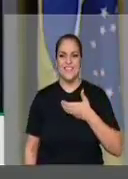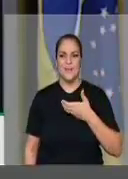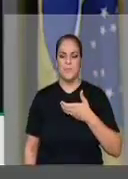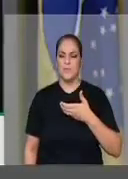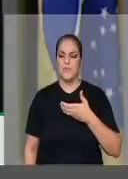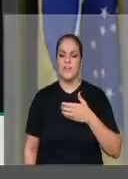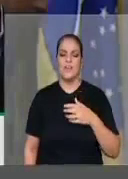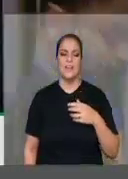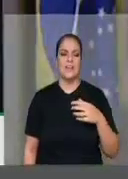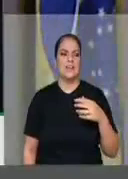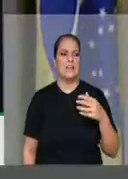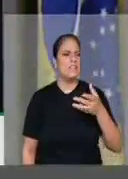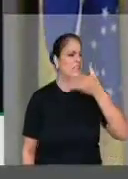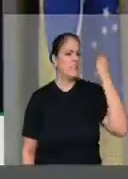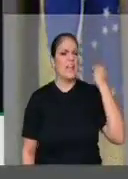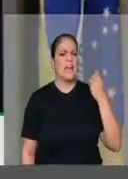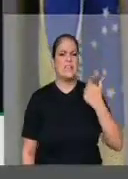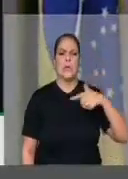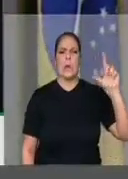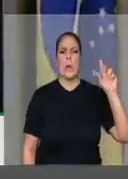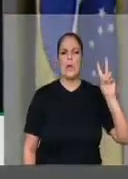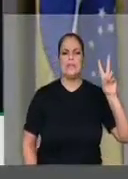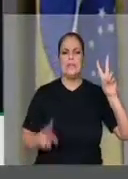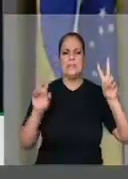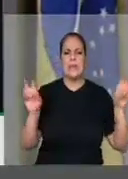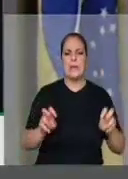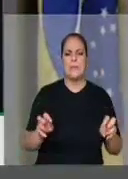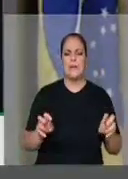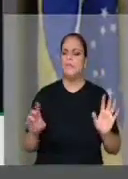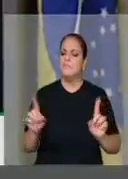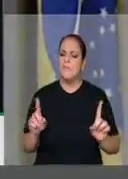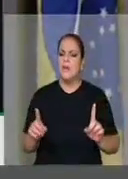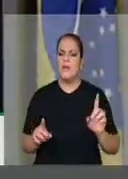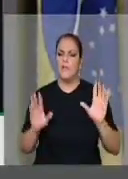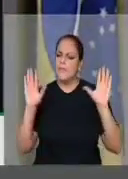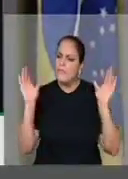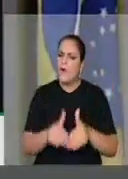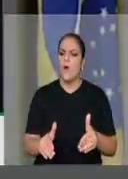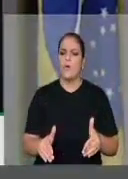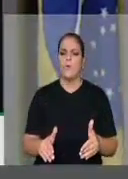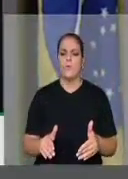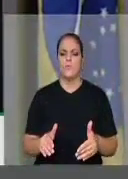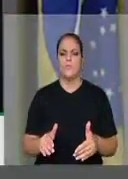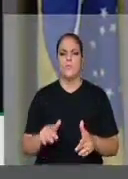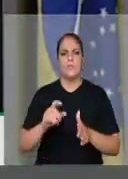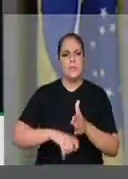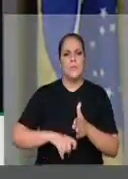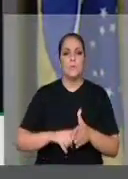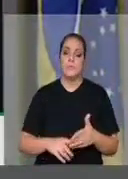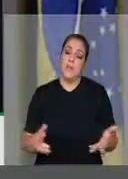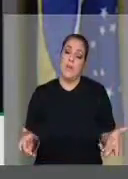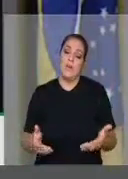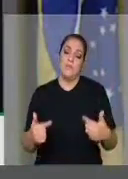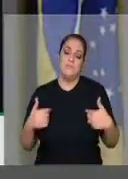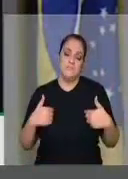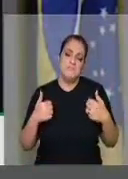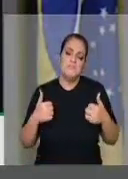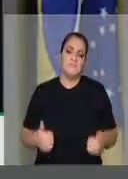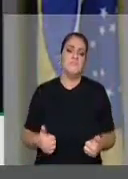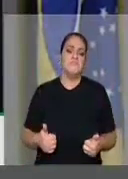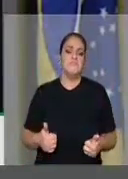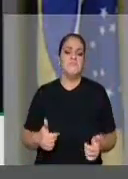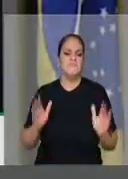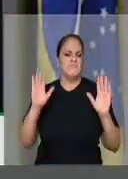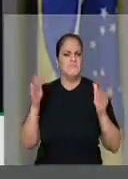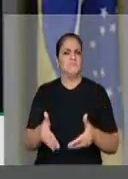Eu gosto de discutir tudo, política internacional, tudo. Foco na tributária. É o que eu estou fazendo. Foco,